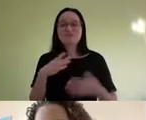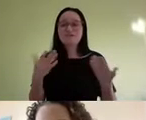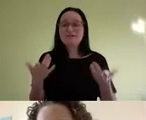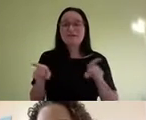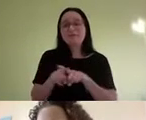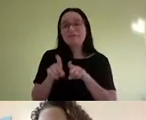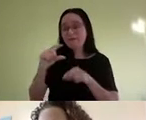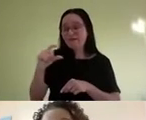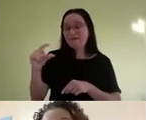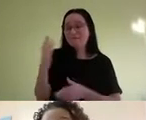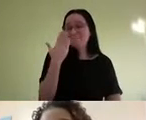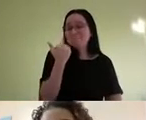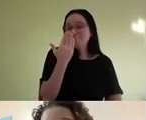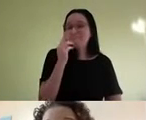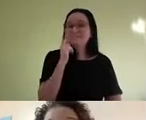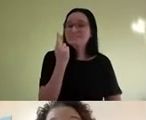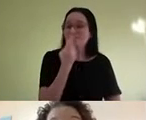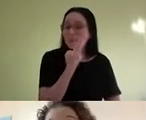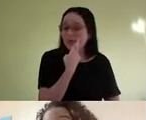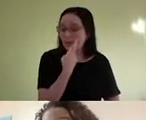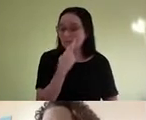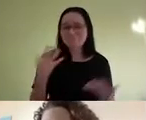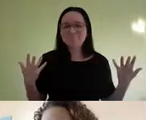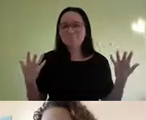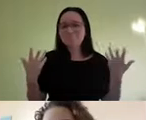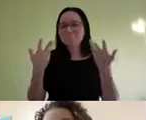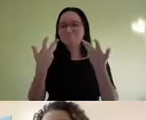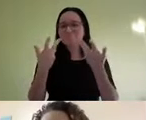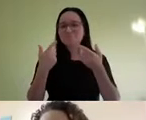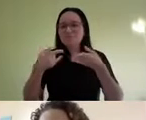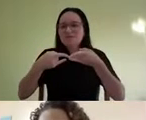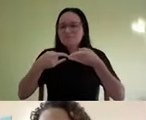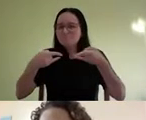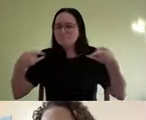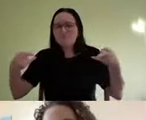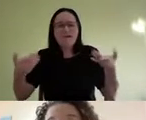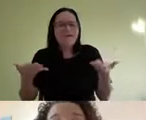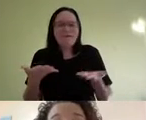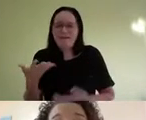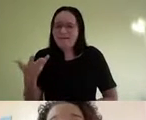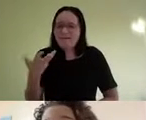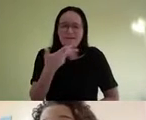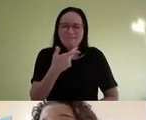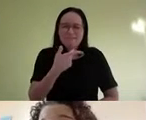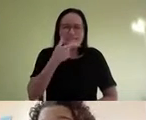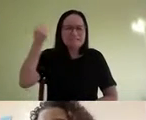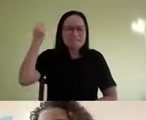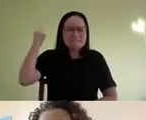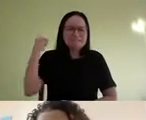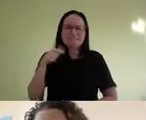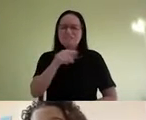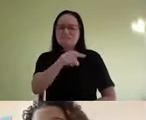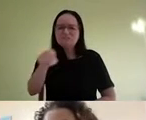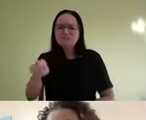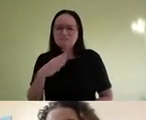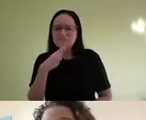ticket restaurante, que aquilo para mim era o máximo, eu tinha cheque para vocês verem quanto tempo isso faz, né? Acho que muitos de vocês nunca,